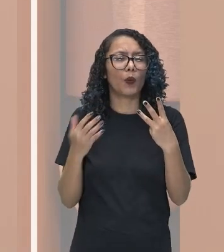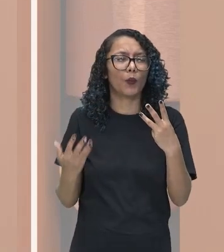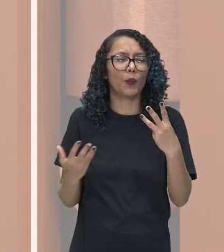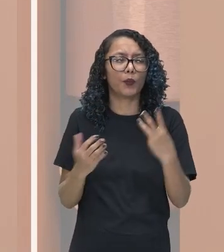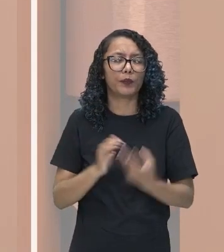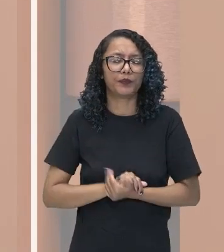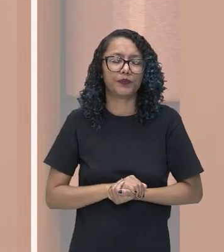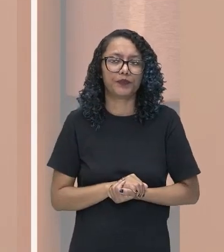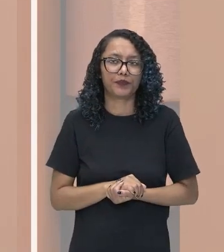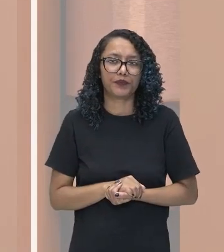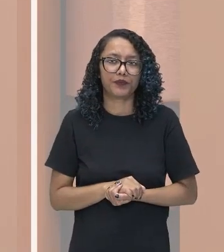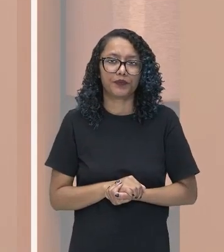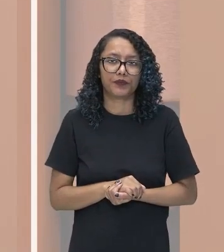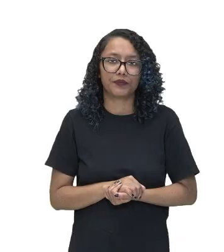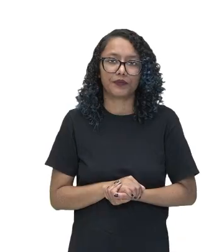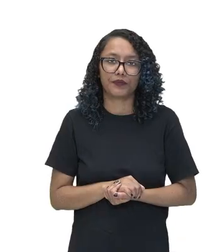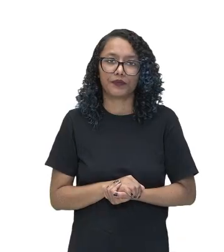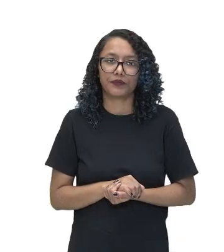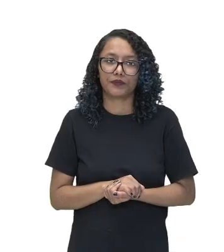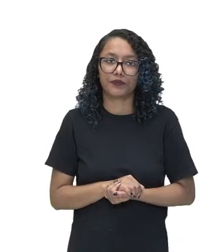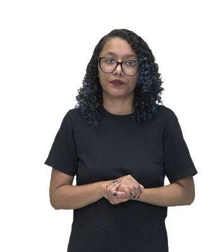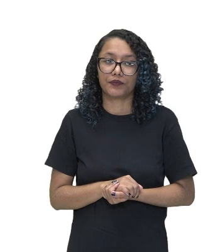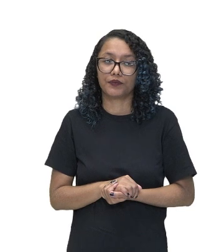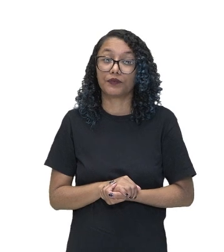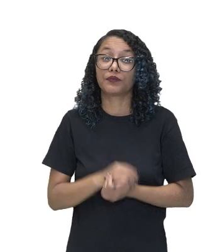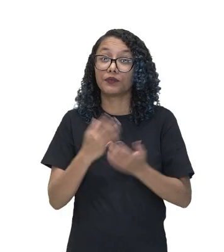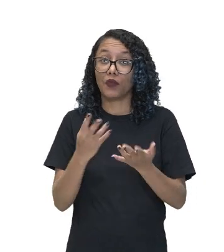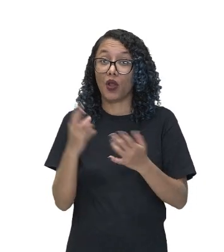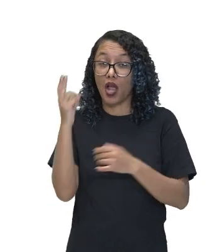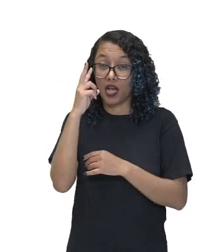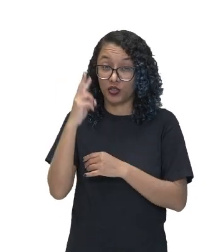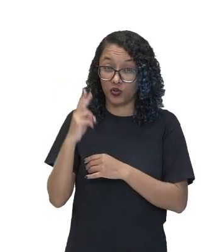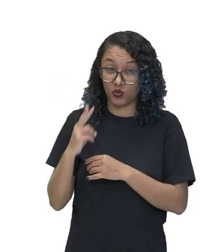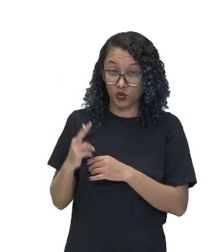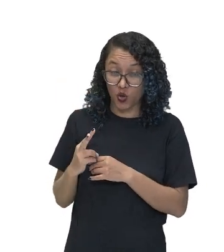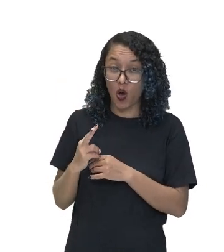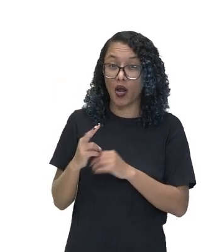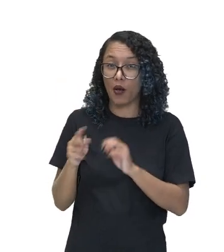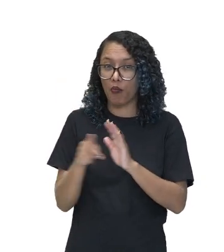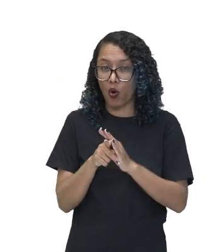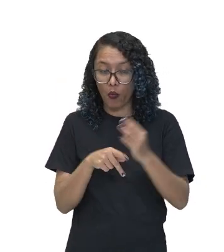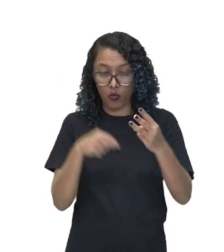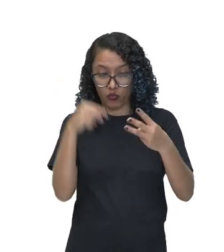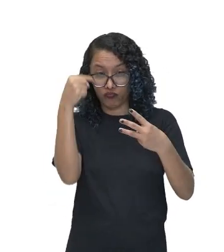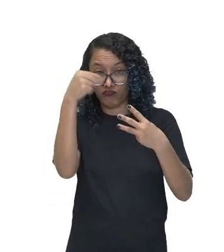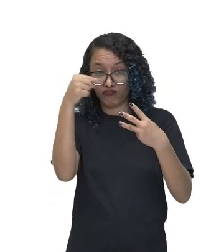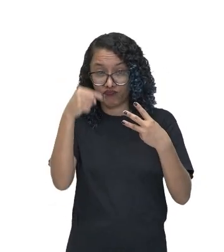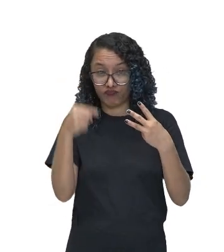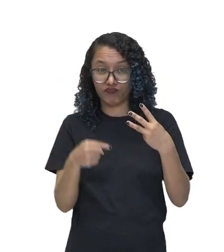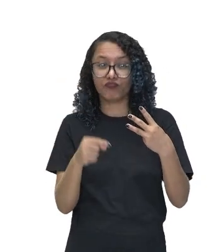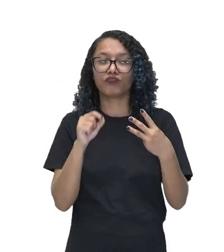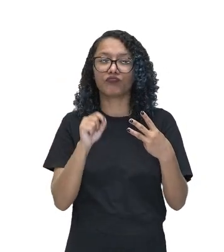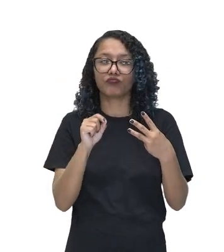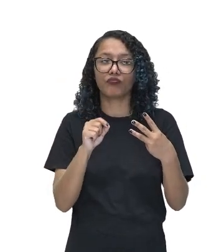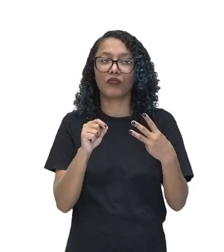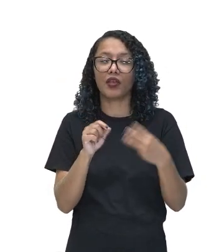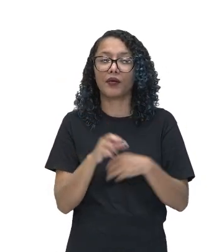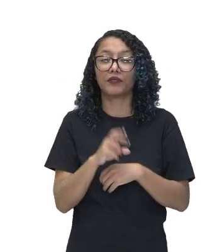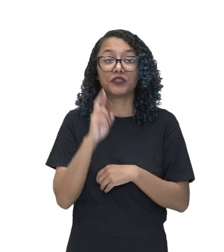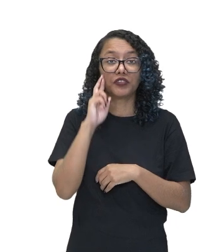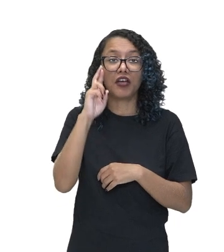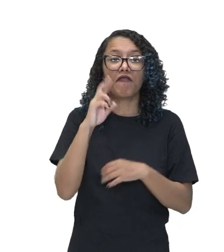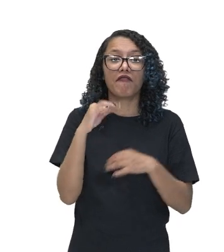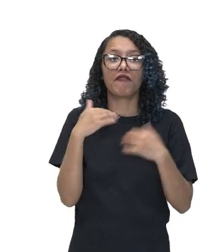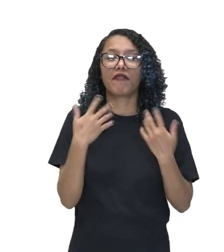têm na sua história, né, eles foram administrados pelo vice-reino da